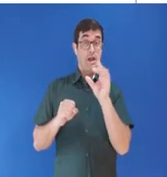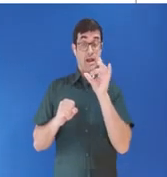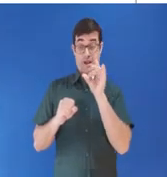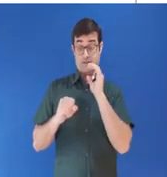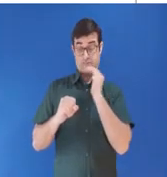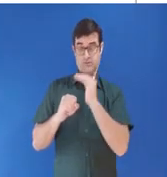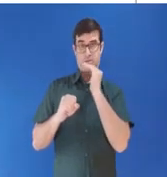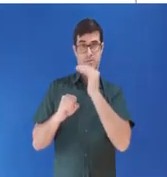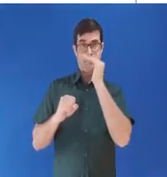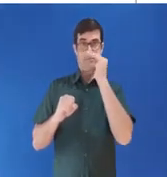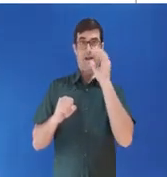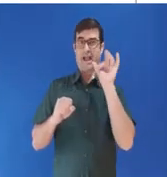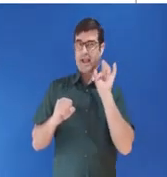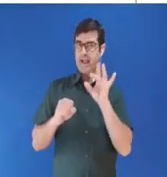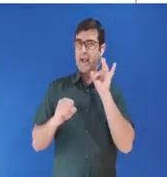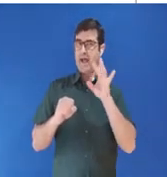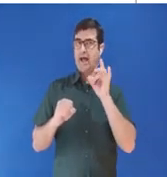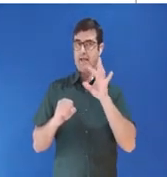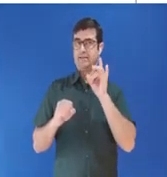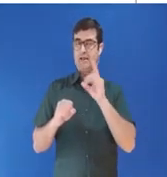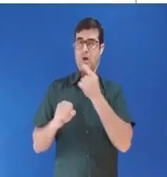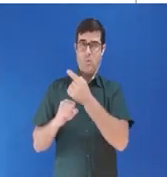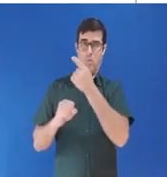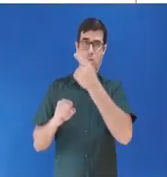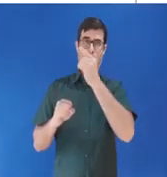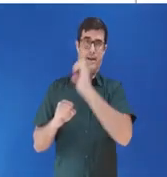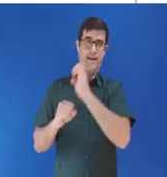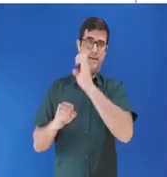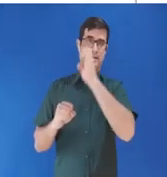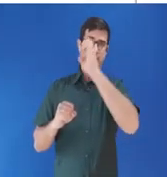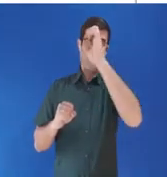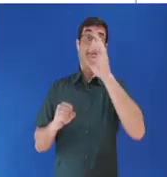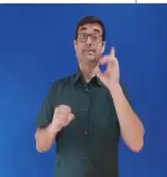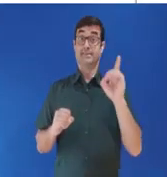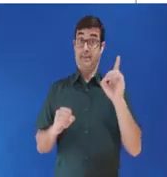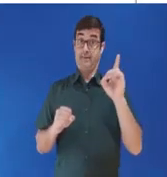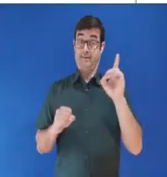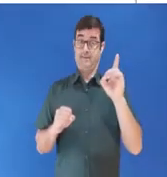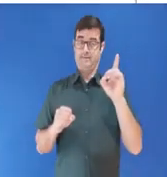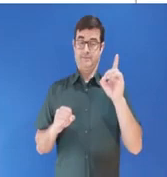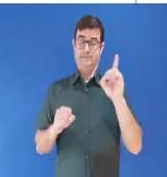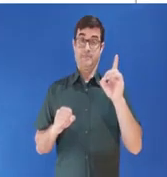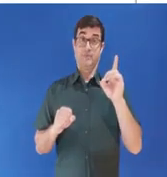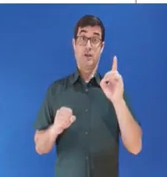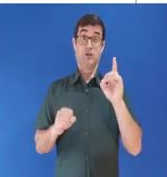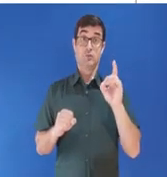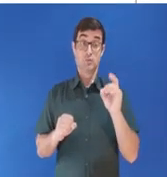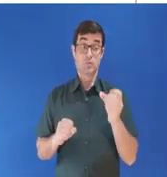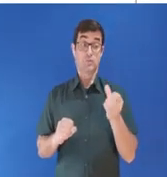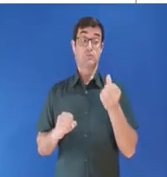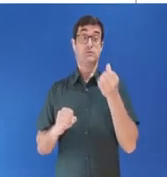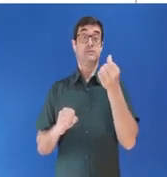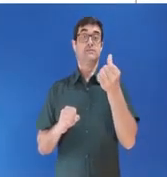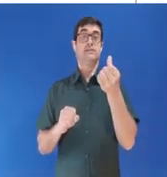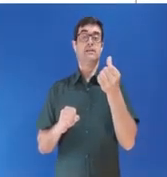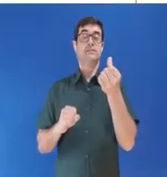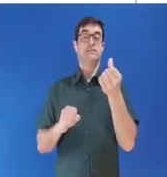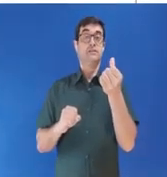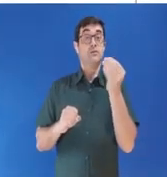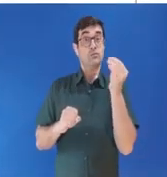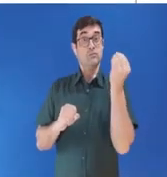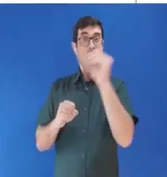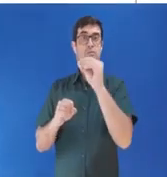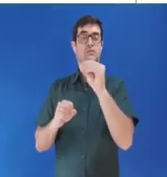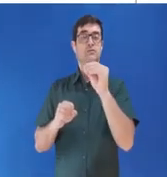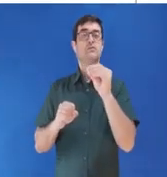que é D5. O que acontece? Quando ele chegasse o sexto, ele teria que entrar aqui com sinal invertido, né?